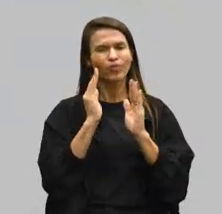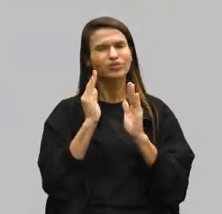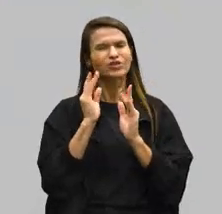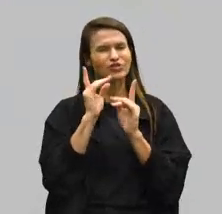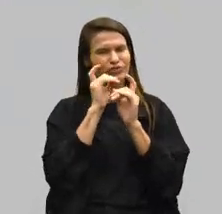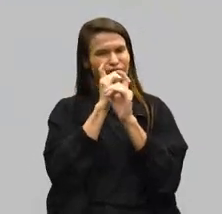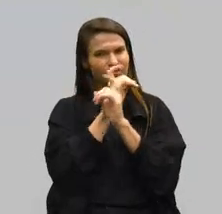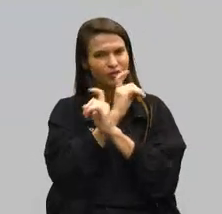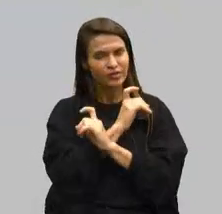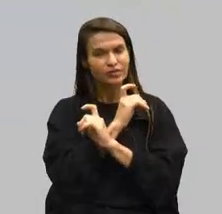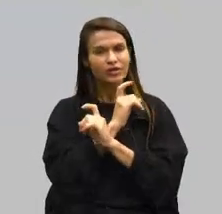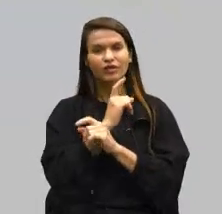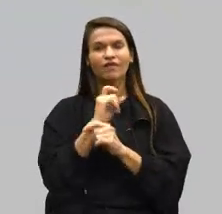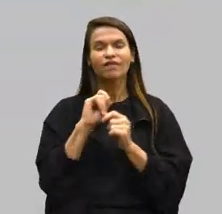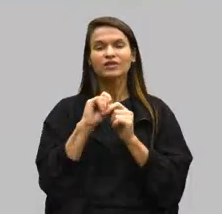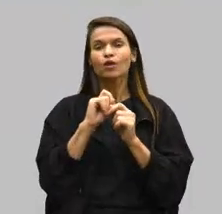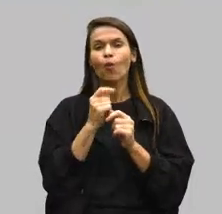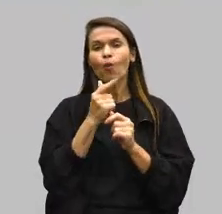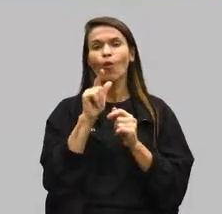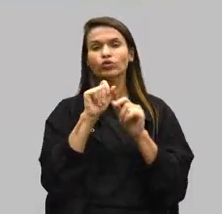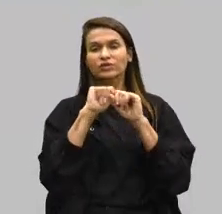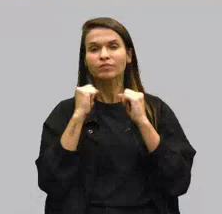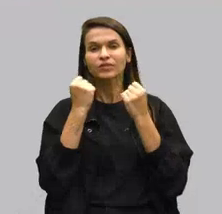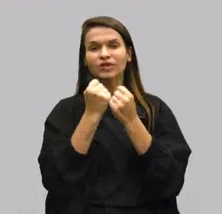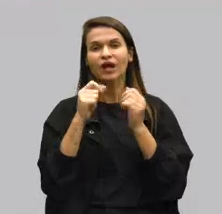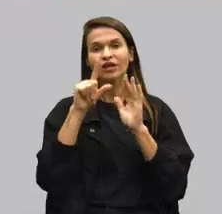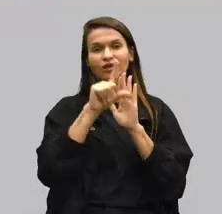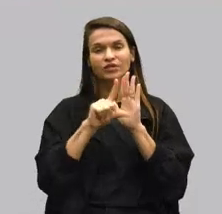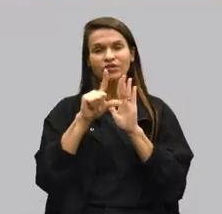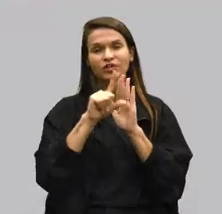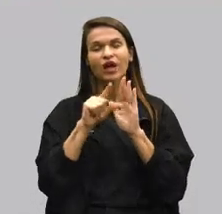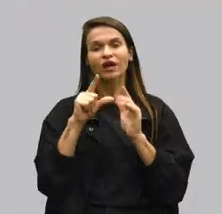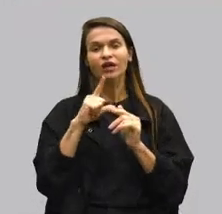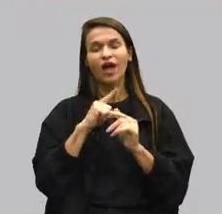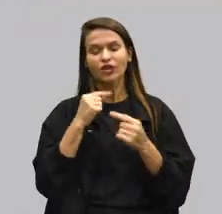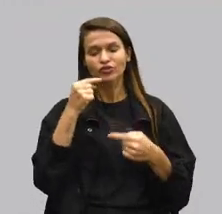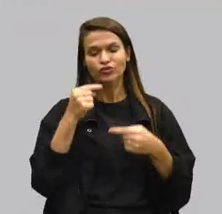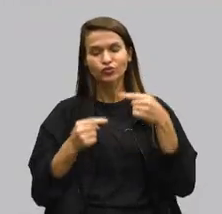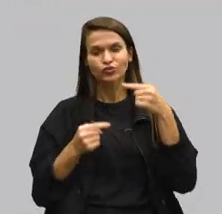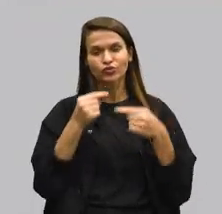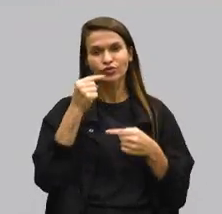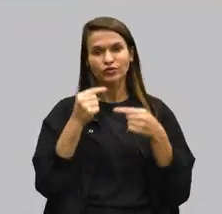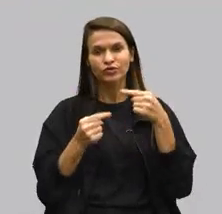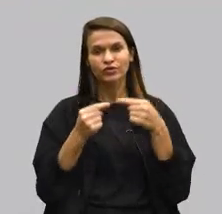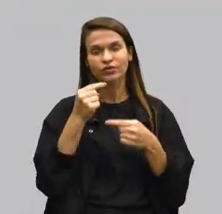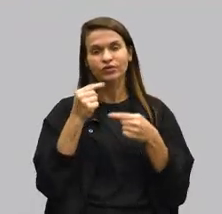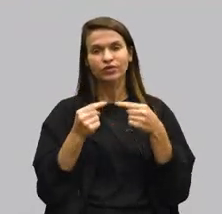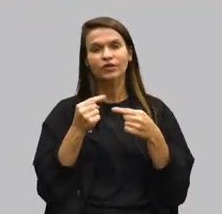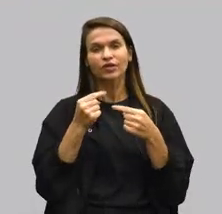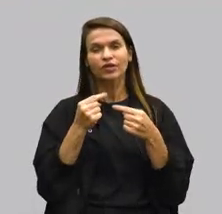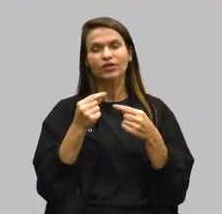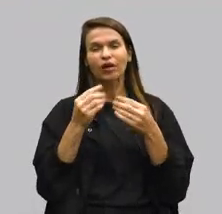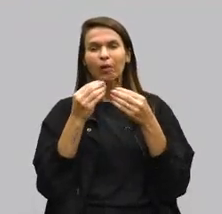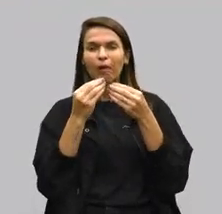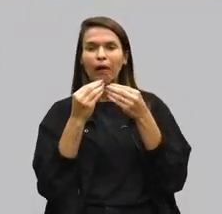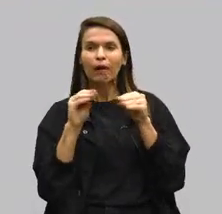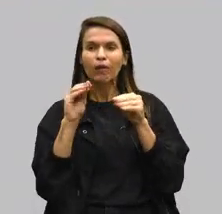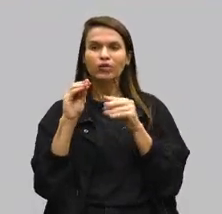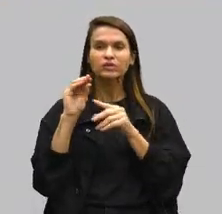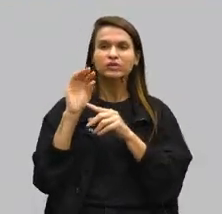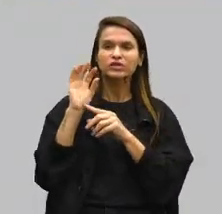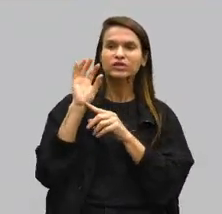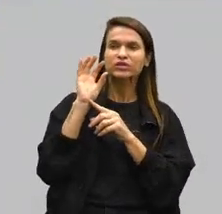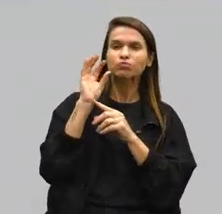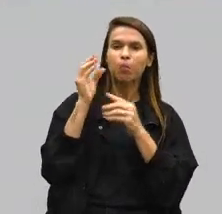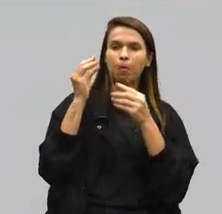nós estamos fazendo um outro seminário legislativo aqui que tem que é para discutir eh crise climática nós sabemos